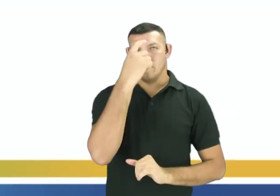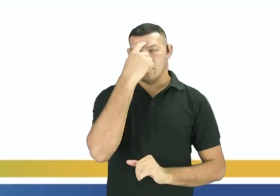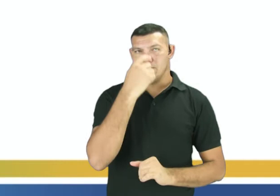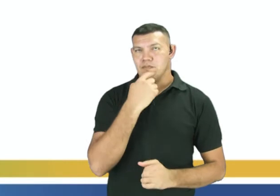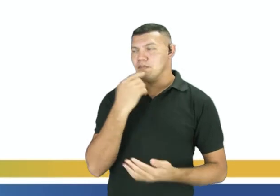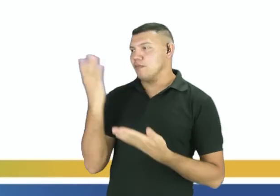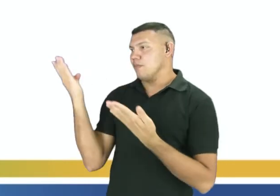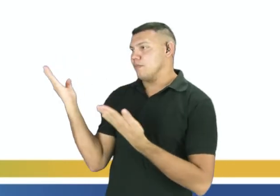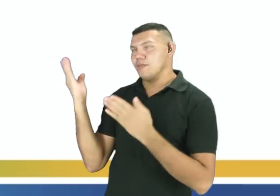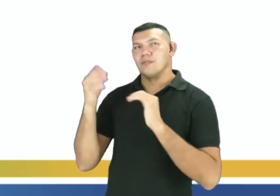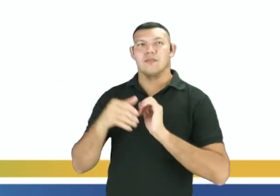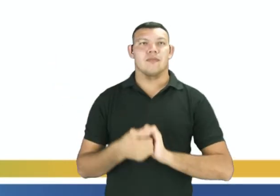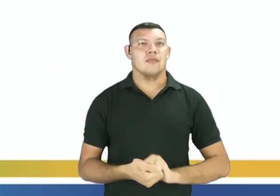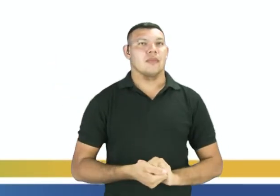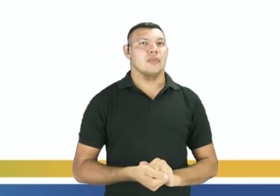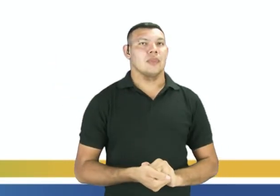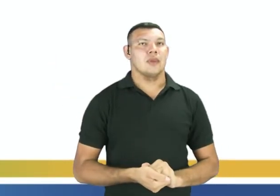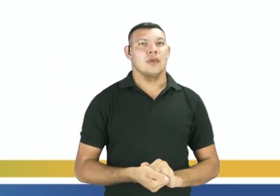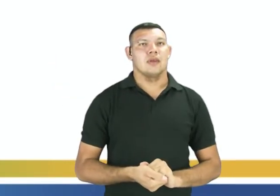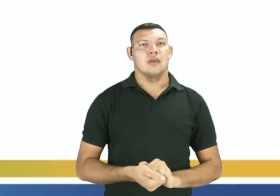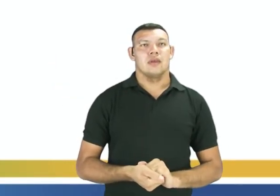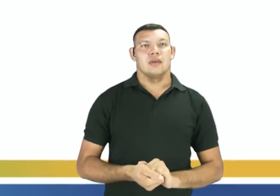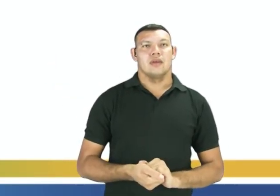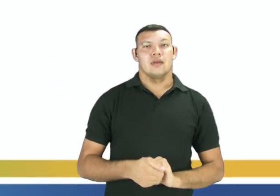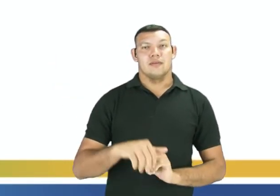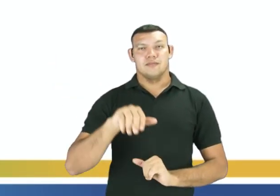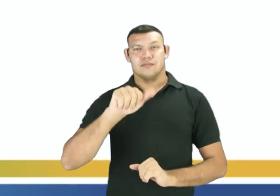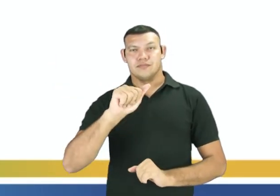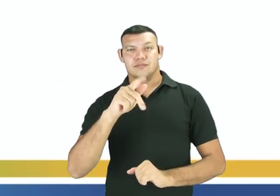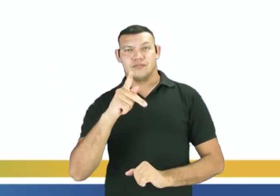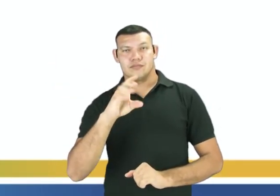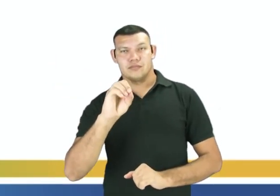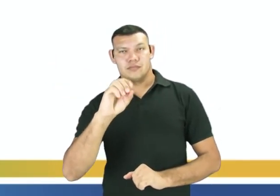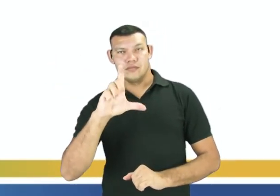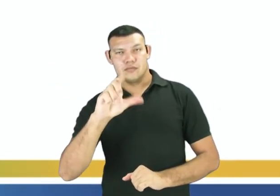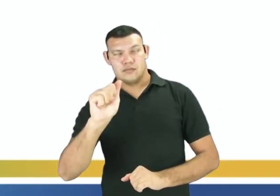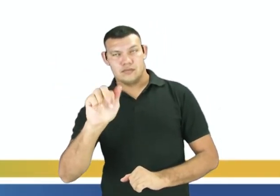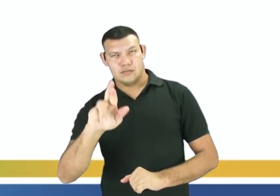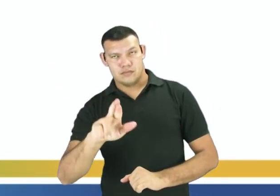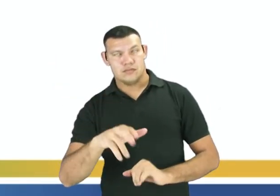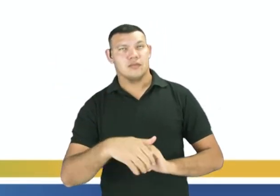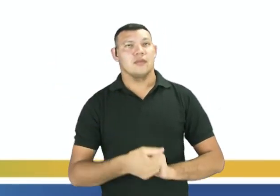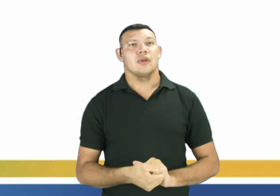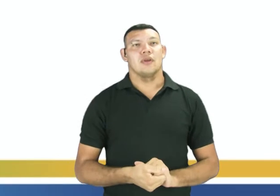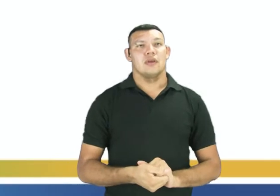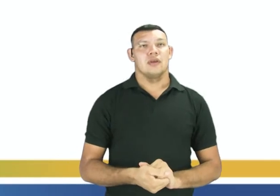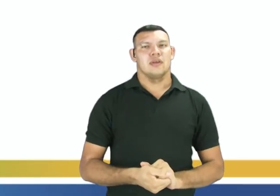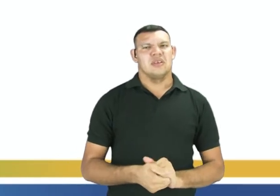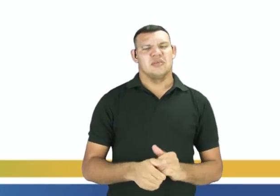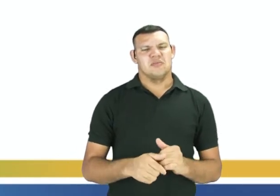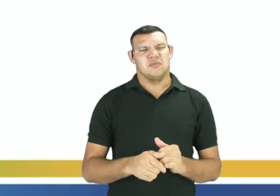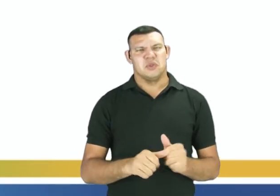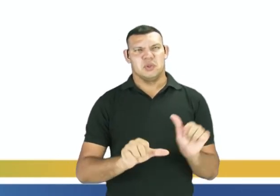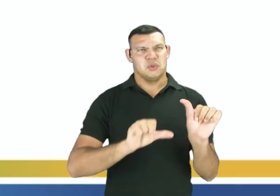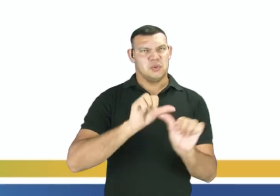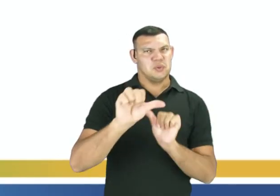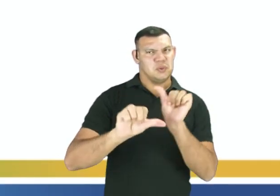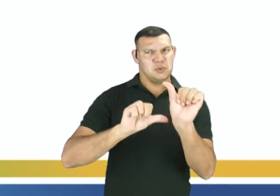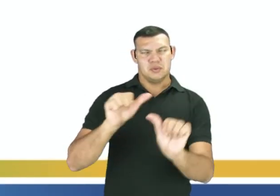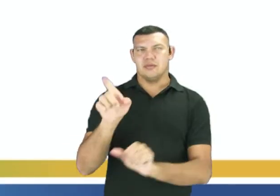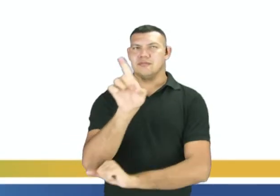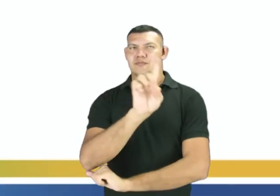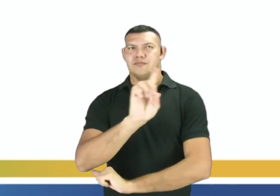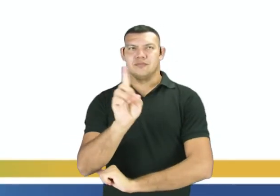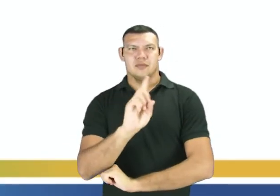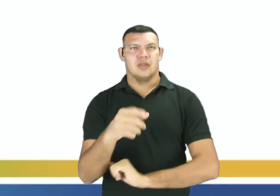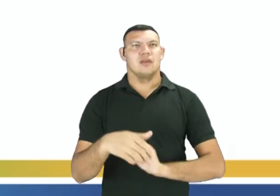cadeia apolar, ela é uma cadeia bem estável, né? Então ela não vai variar muito. Aqui nós temos uma